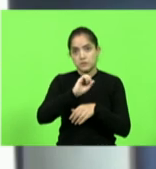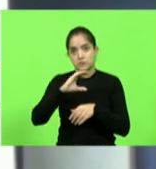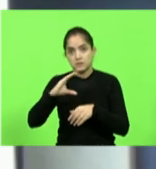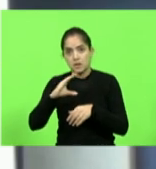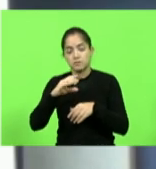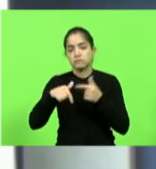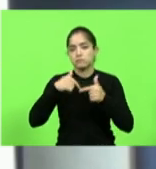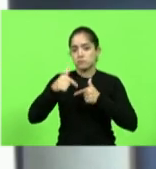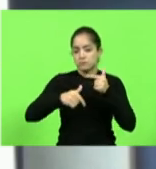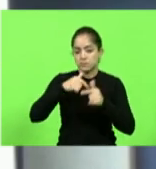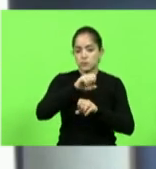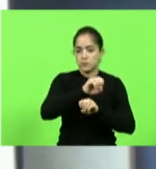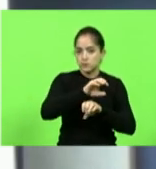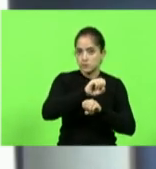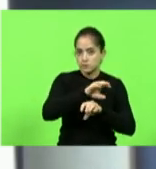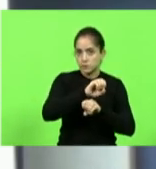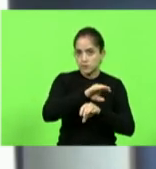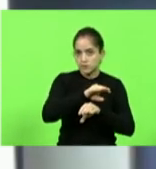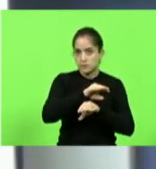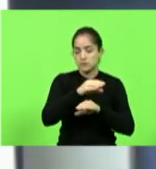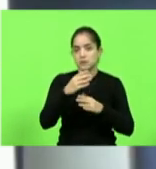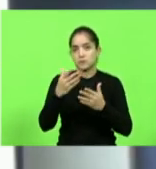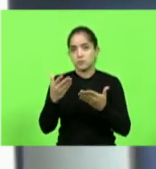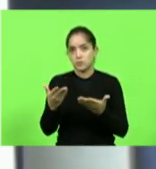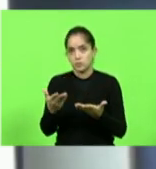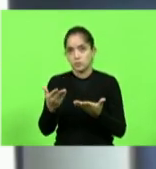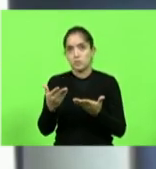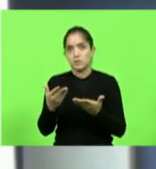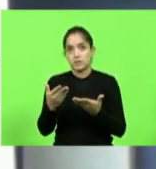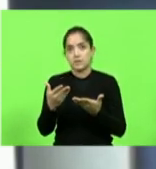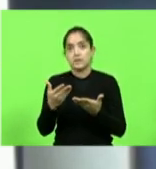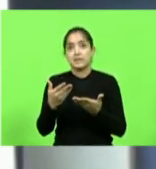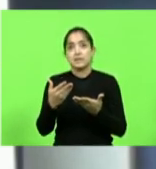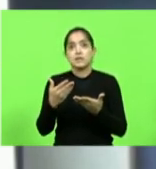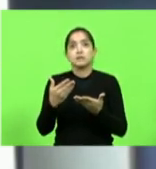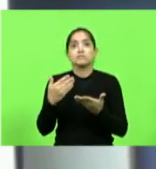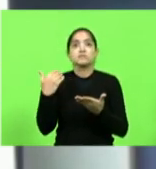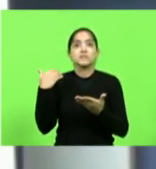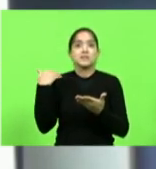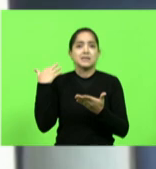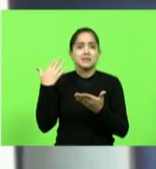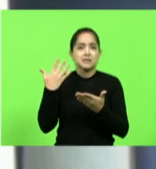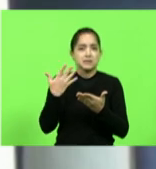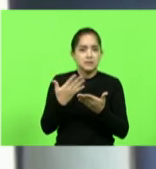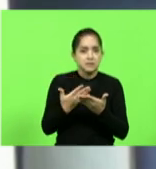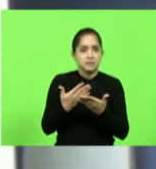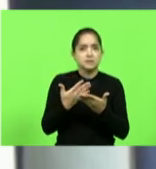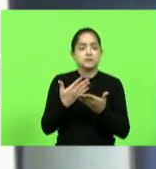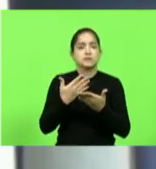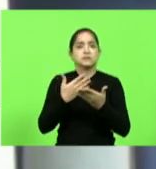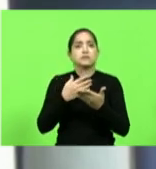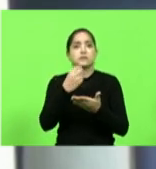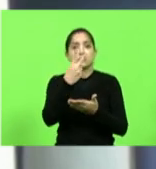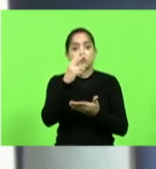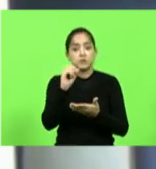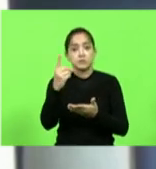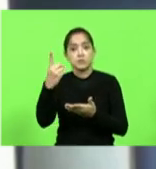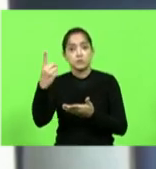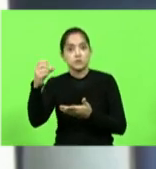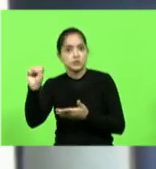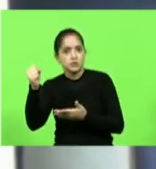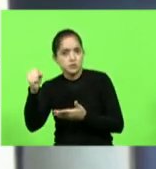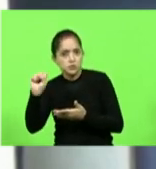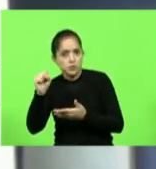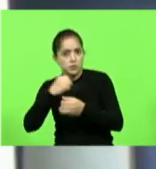educação, nós estamos aí desde o ano de 2000, no final do ano de 2018,